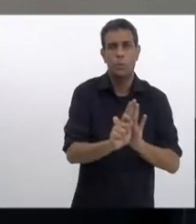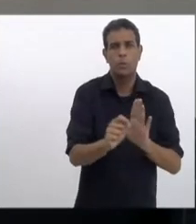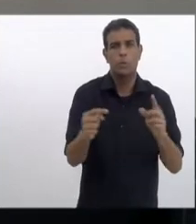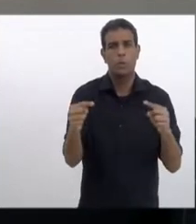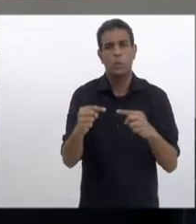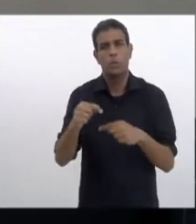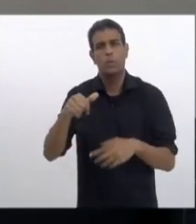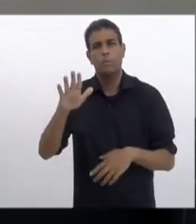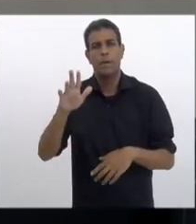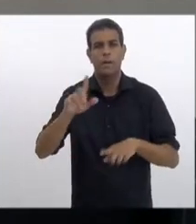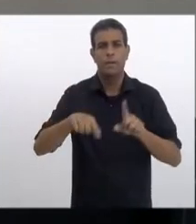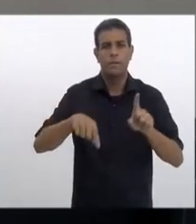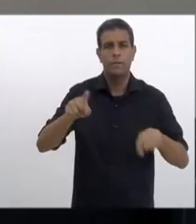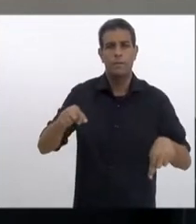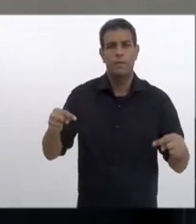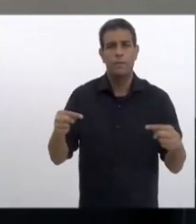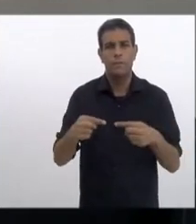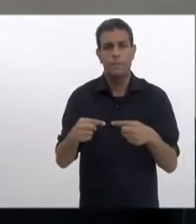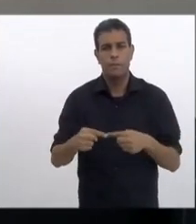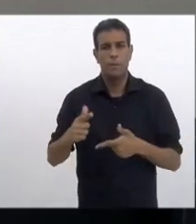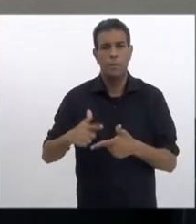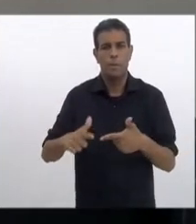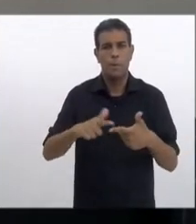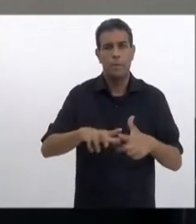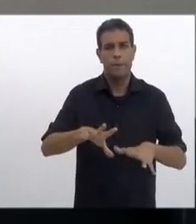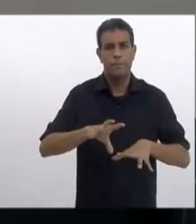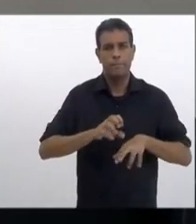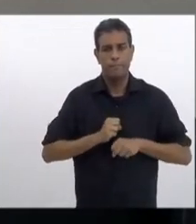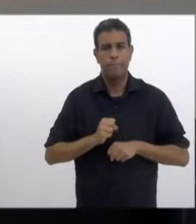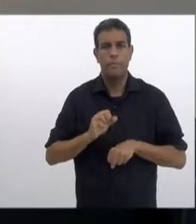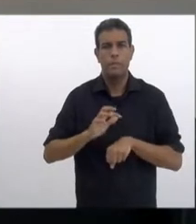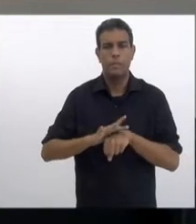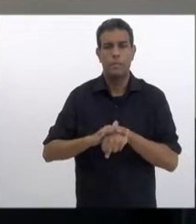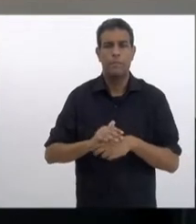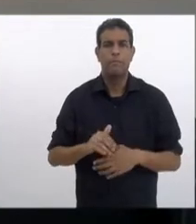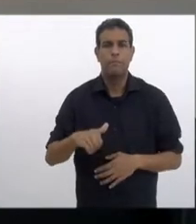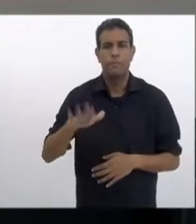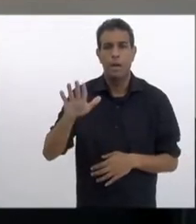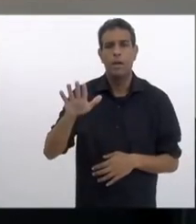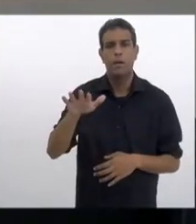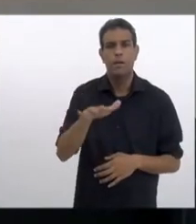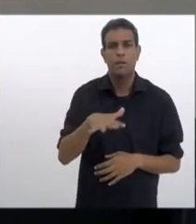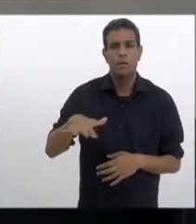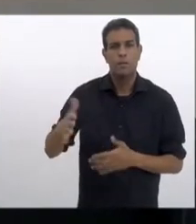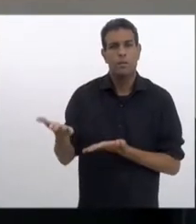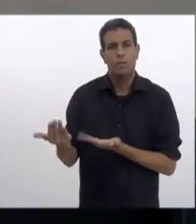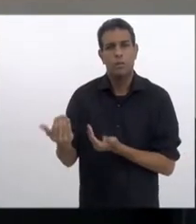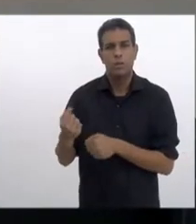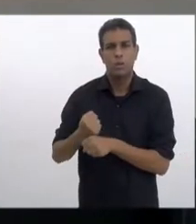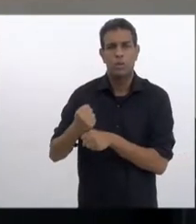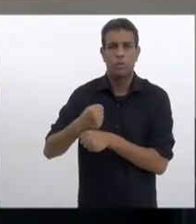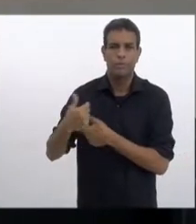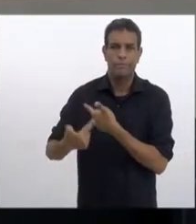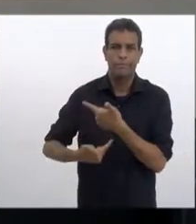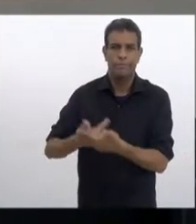uma variedade de danos à saúde. Os mais afetados são usuários regulares de longo